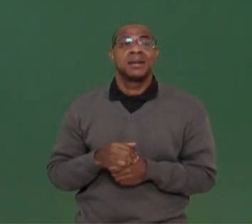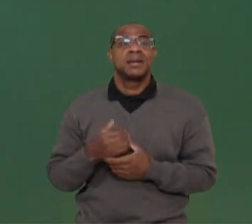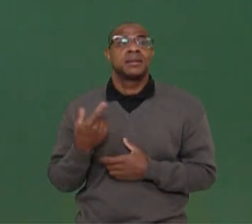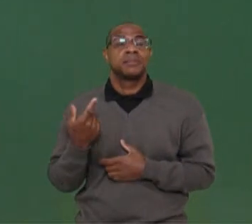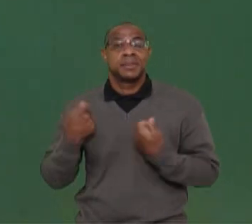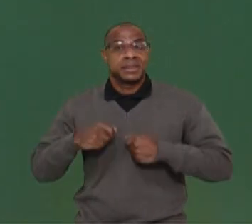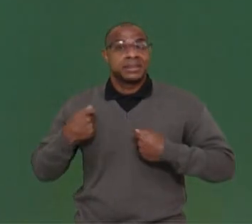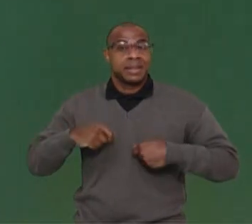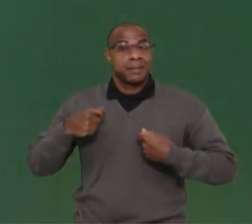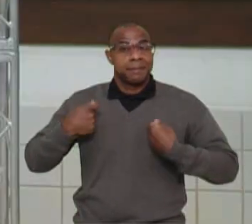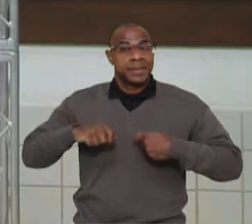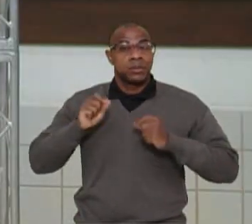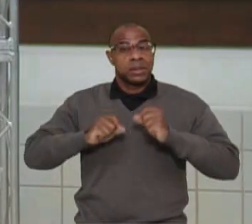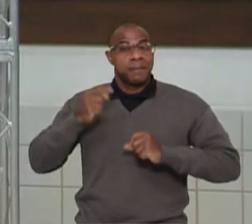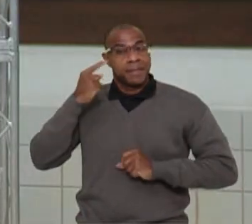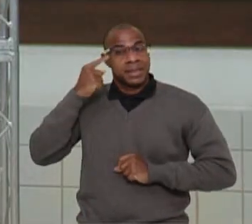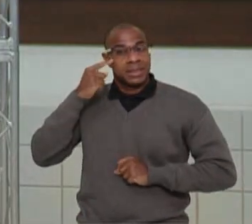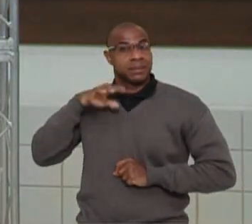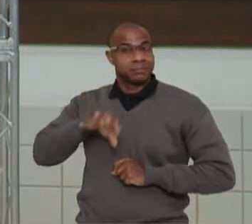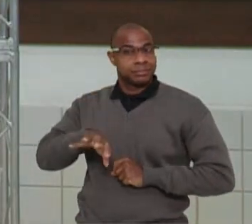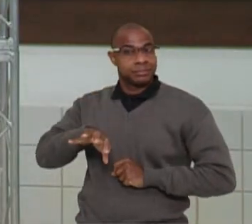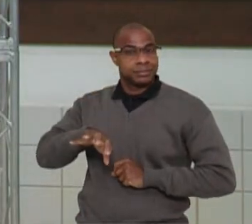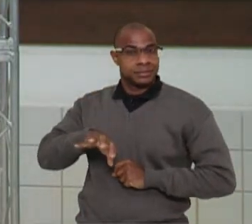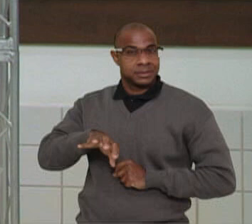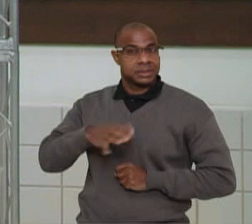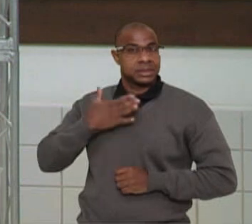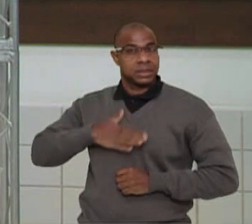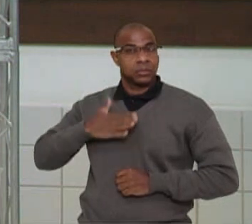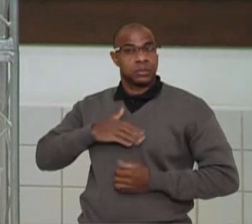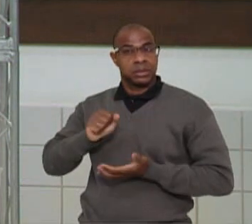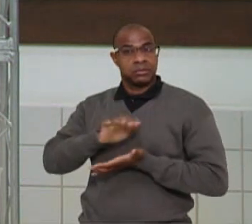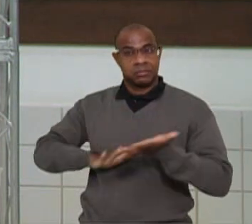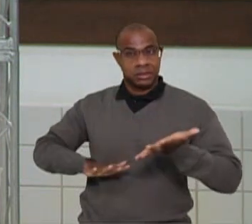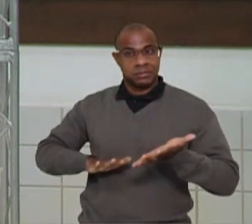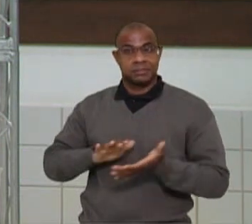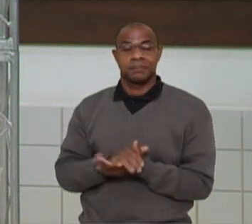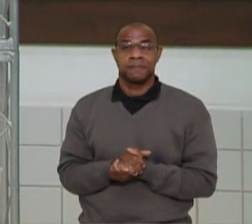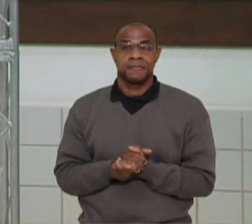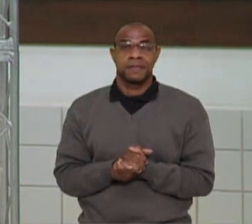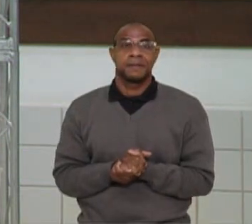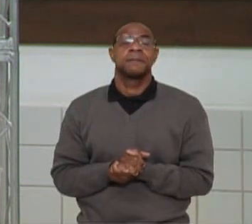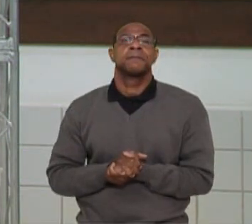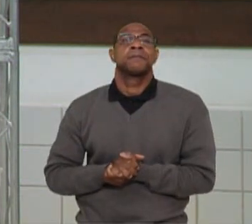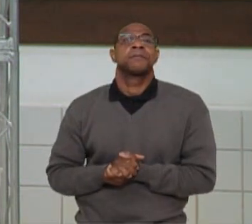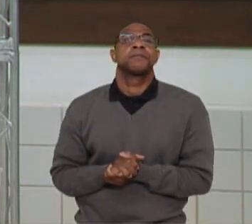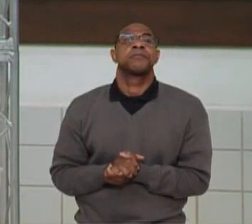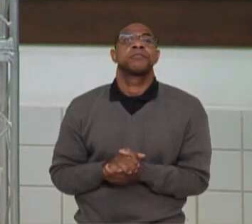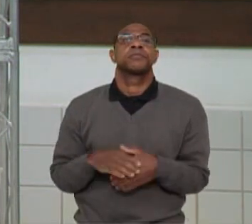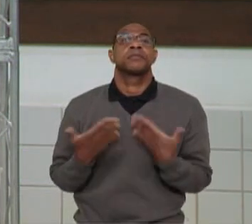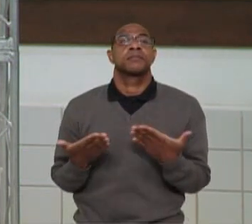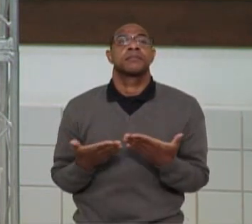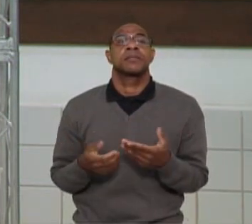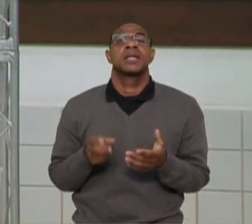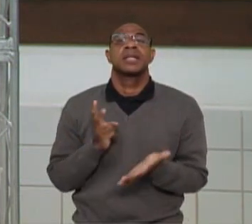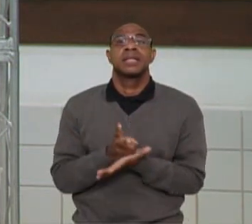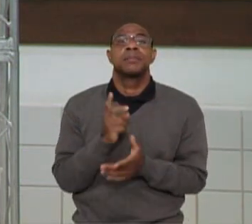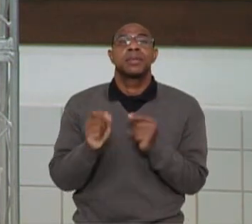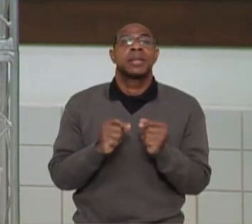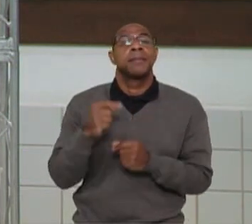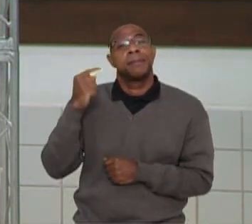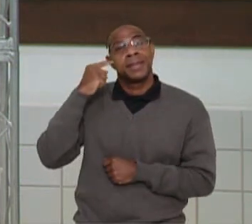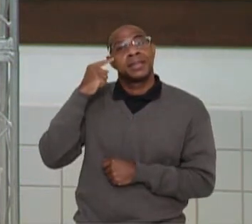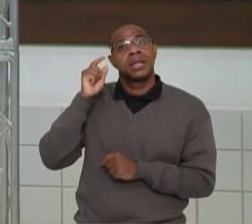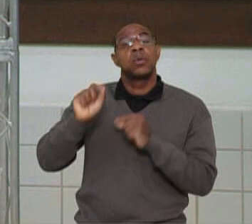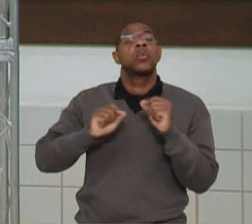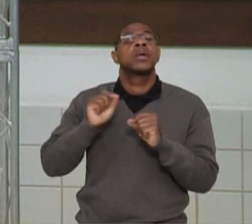nisso. Beleza? Tranquilo esse exercício? Bem tranquilo, né? Então você tem que sempre estar pensando o